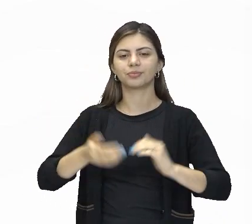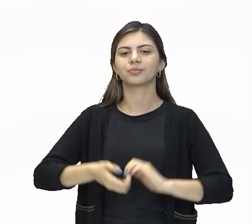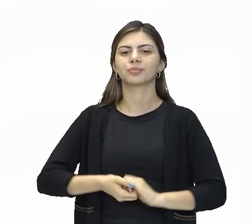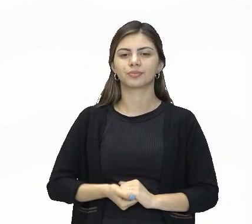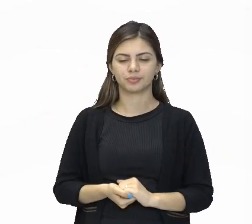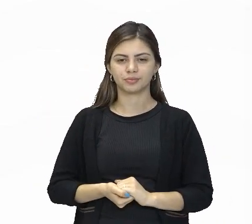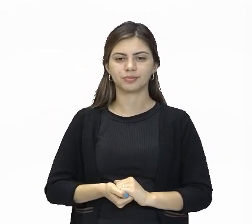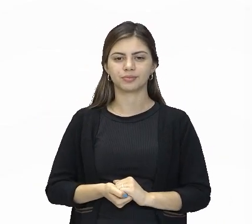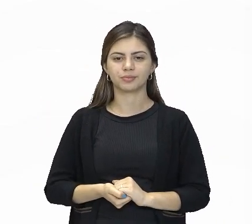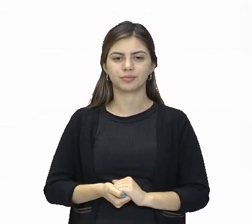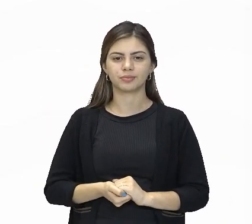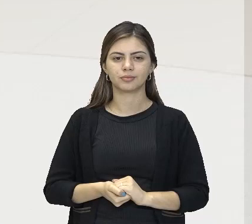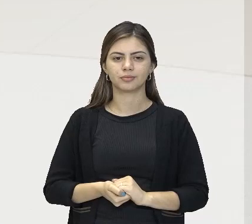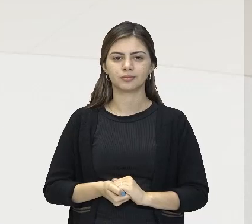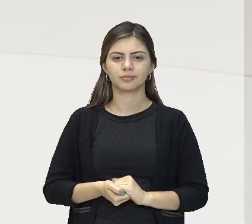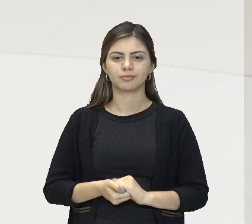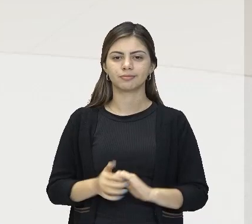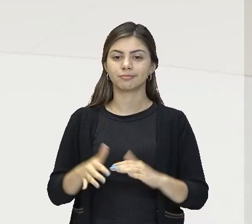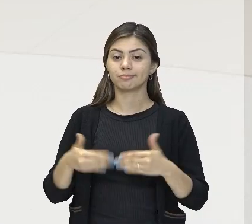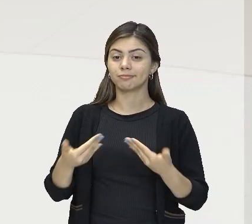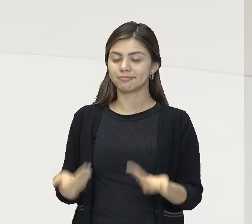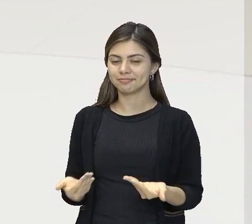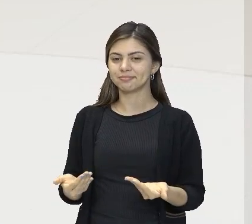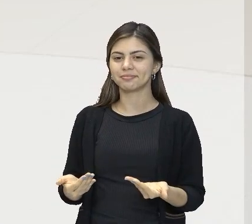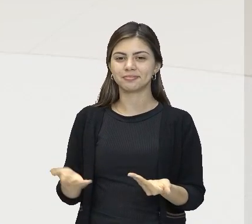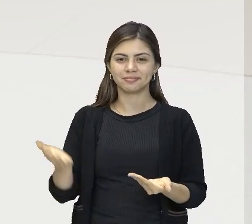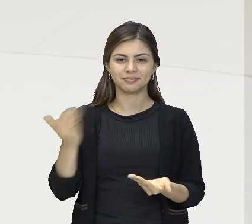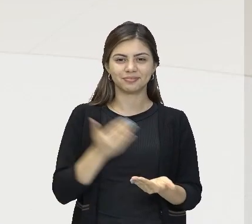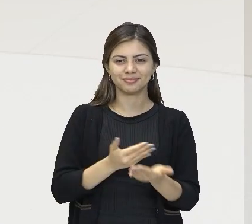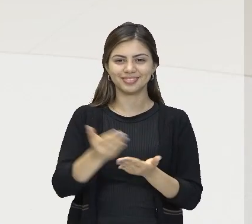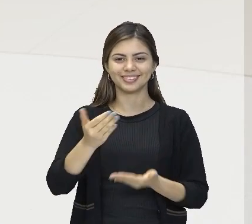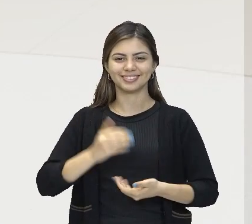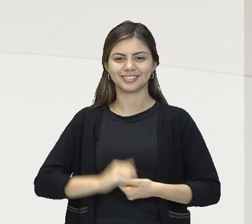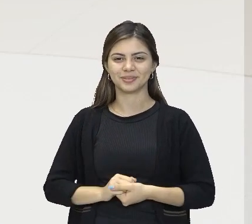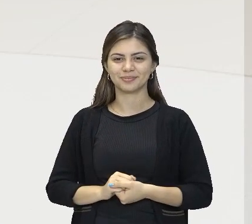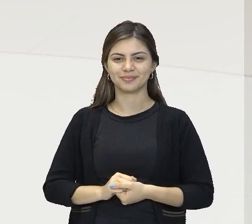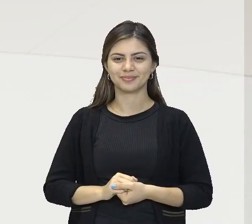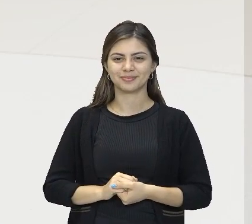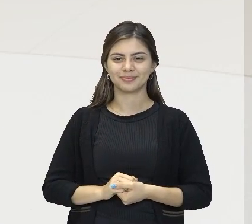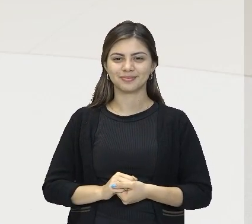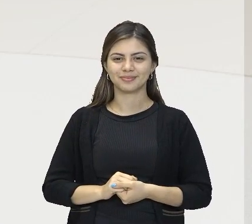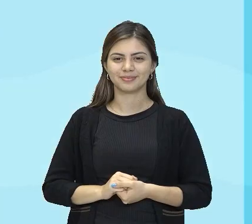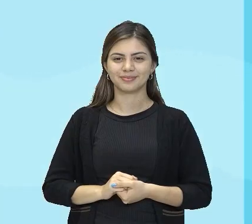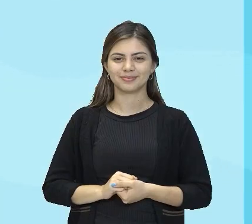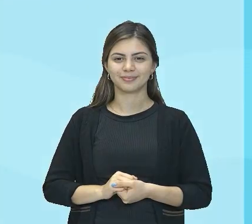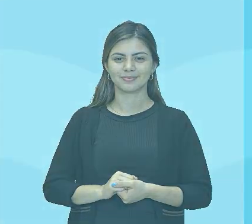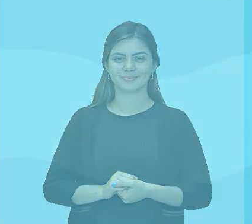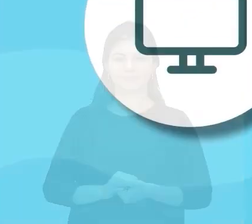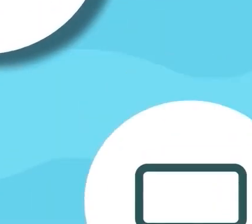dessas produções. Muito bem, então vamos para a nossa aula.